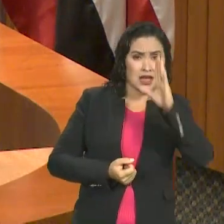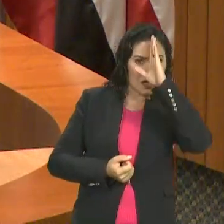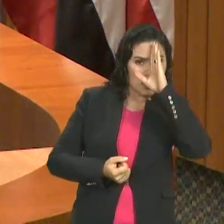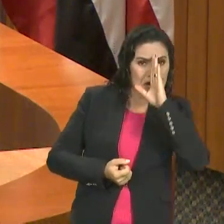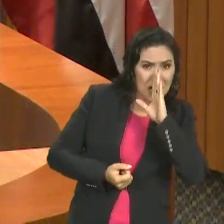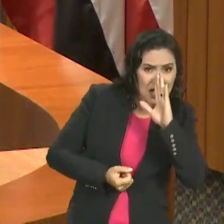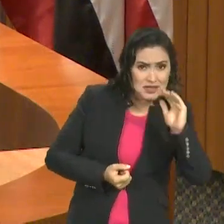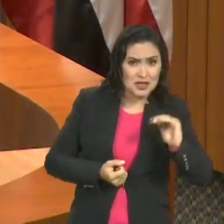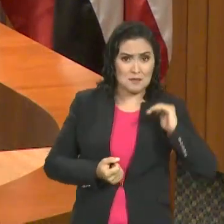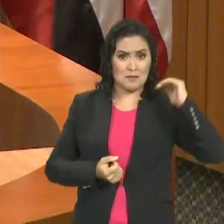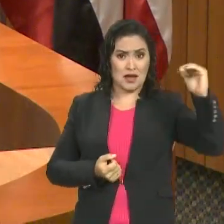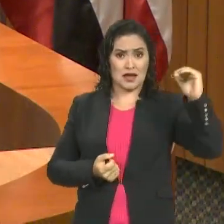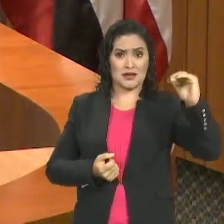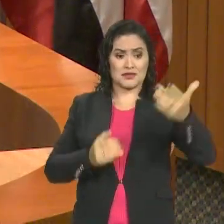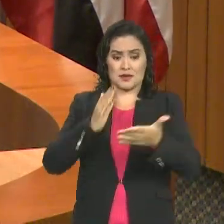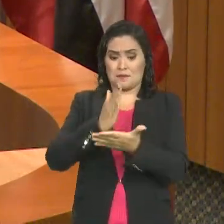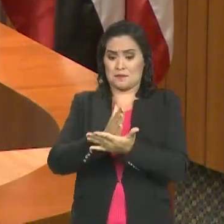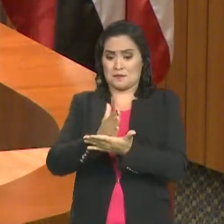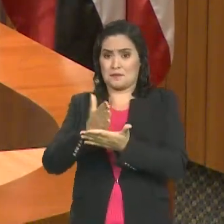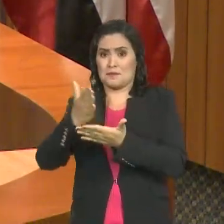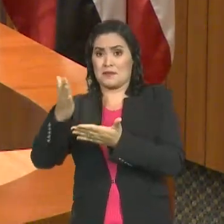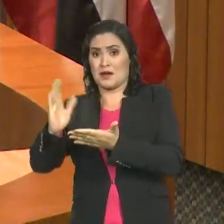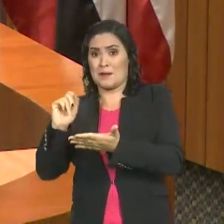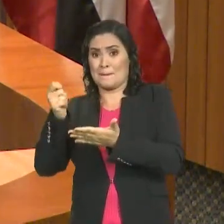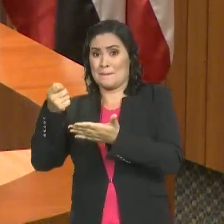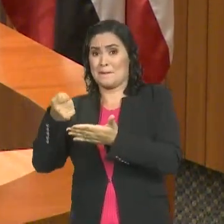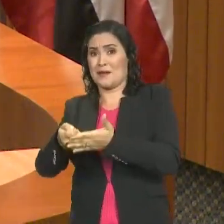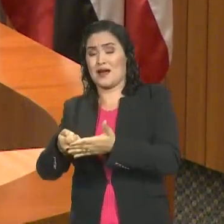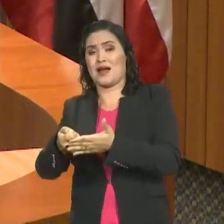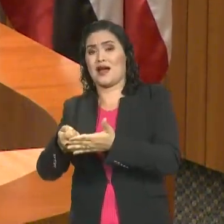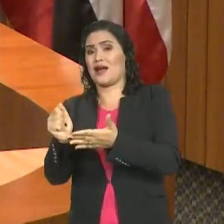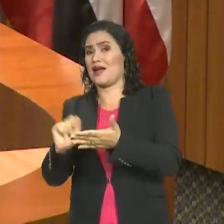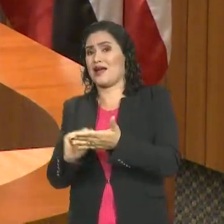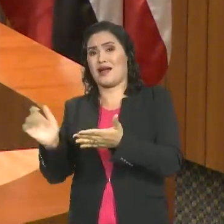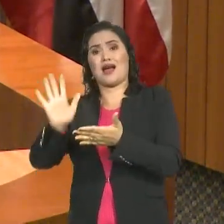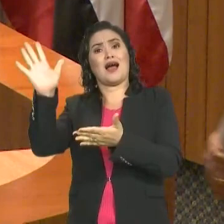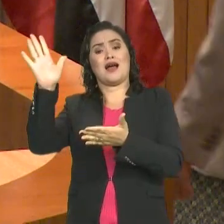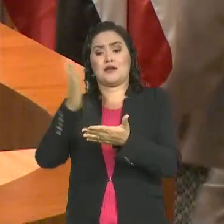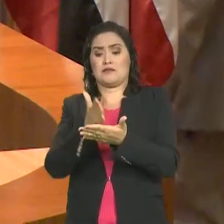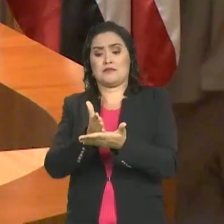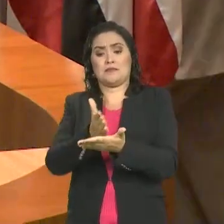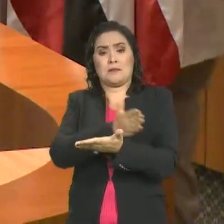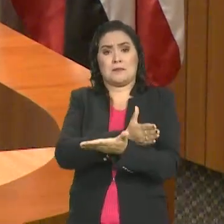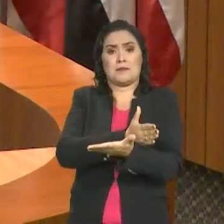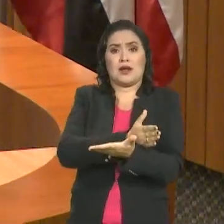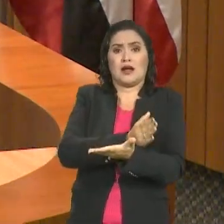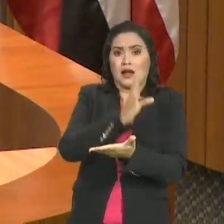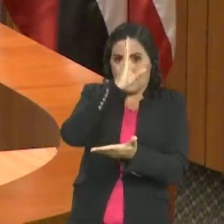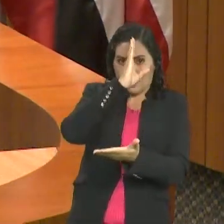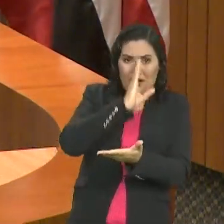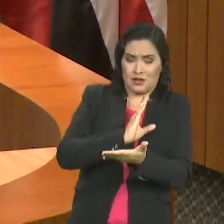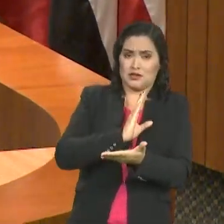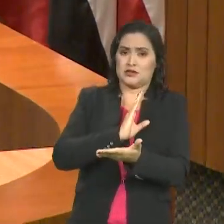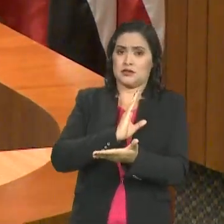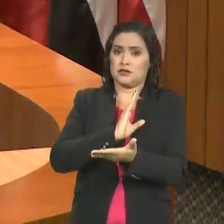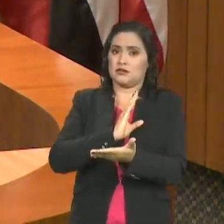pagando e a metade que paga está tendo que pagar o dobro. Nós temos que ter responsabilidade com isso